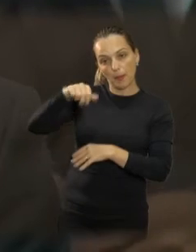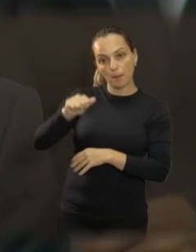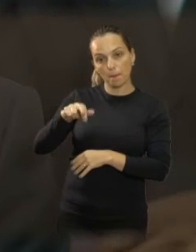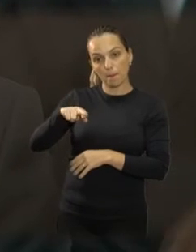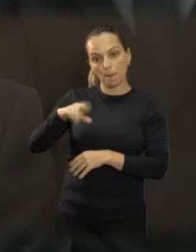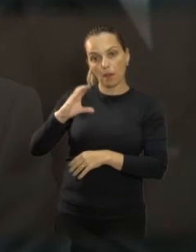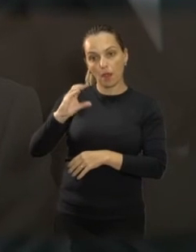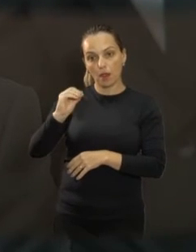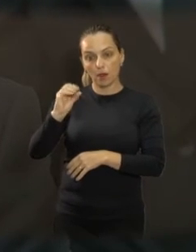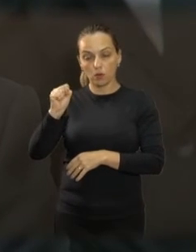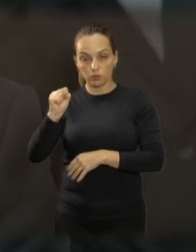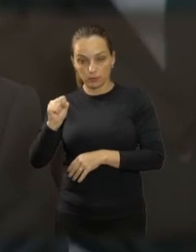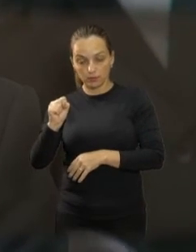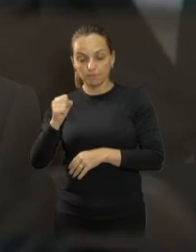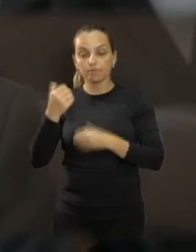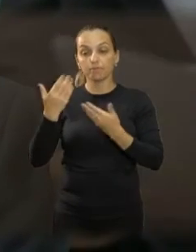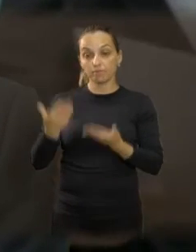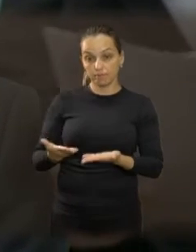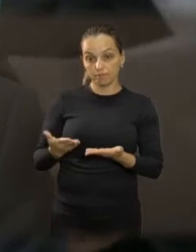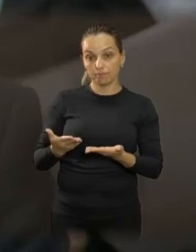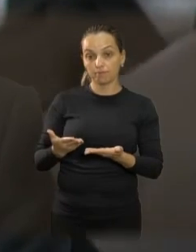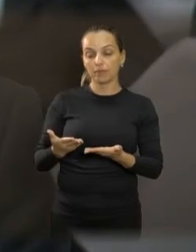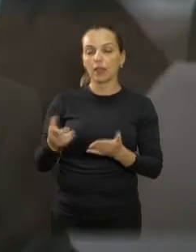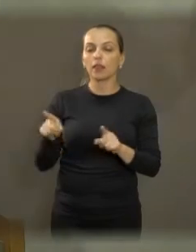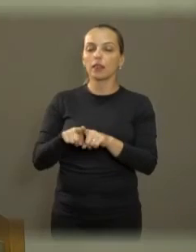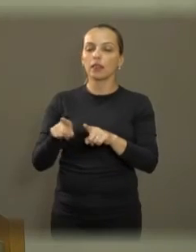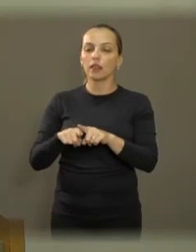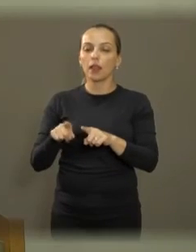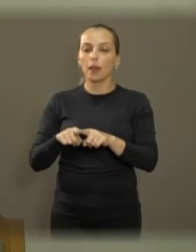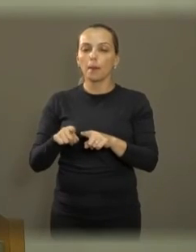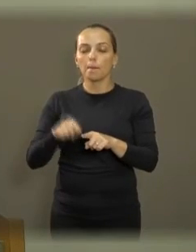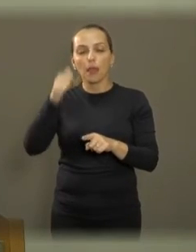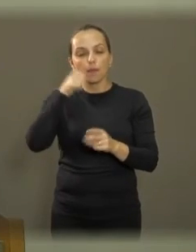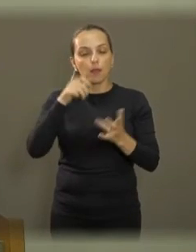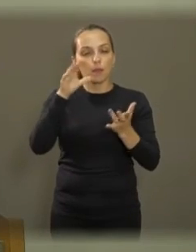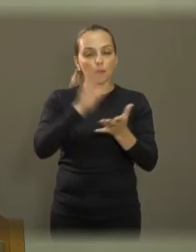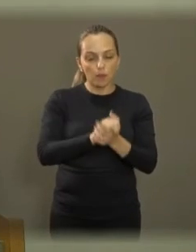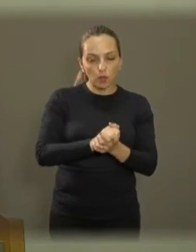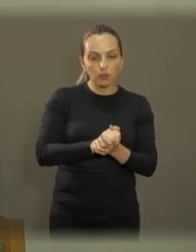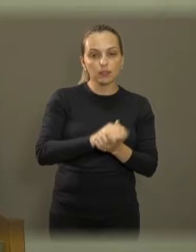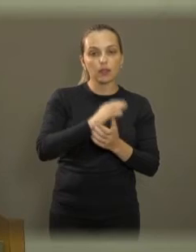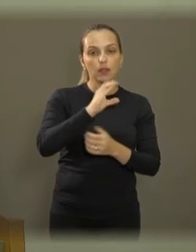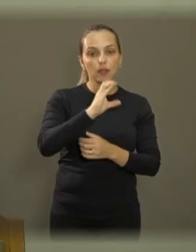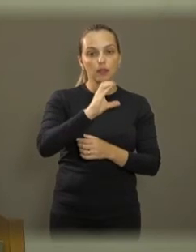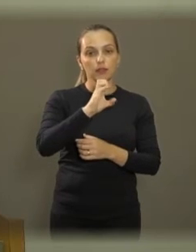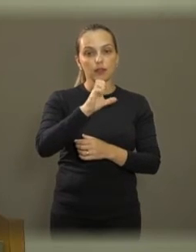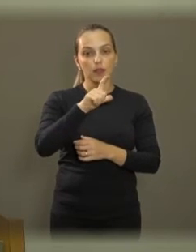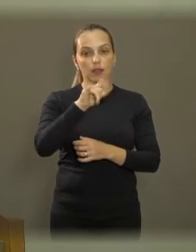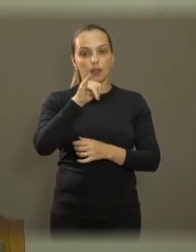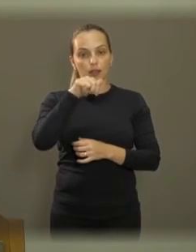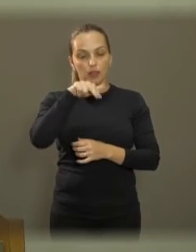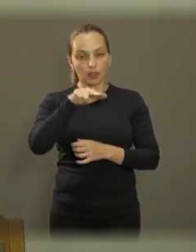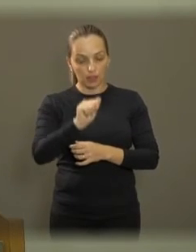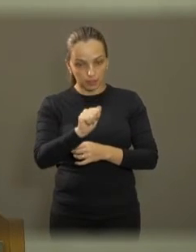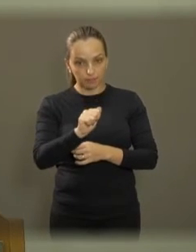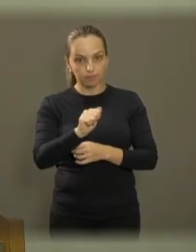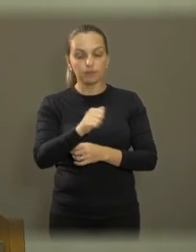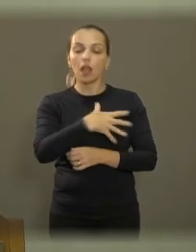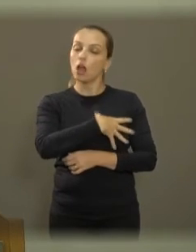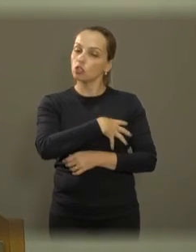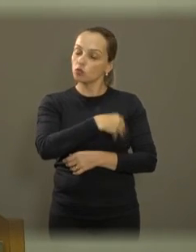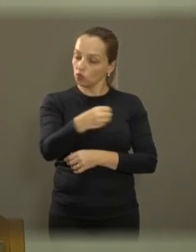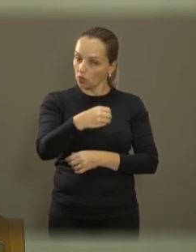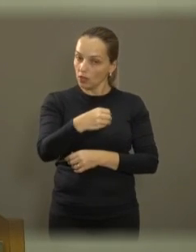professor, Marcos Antônio Correia, a sua esposa Celina, ao neto Vitor, aos